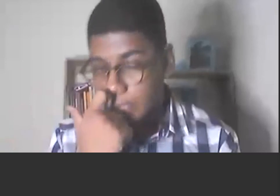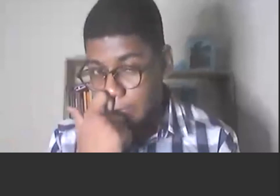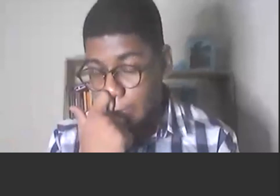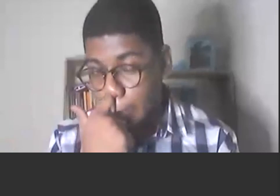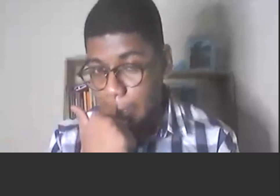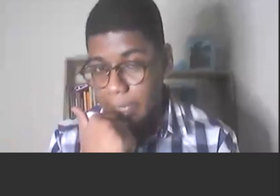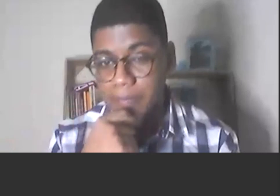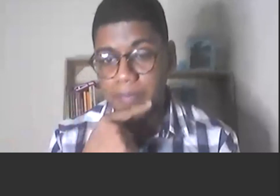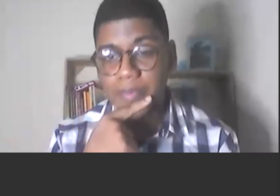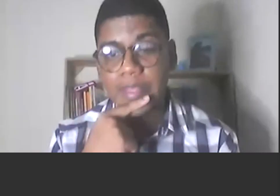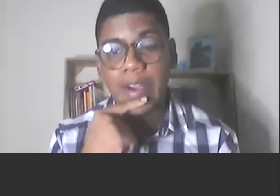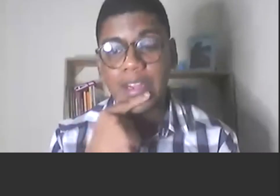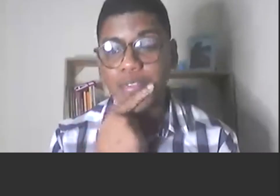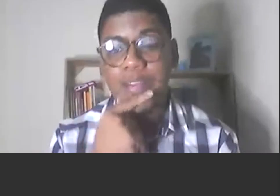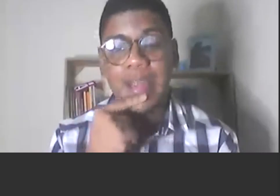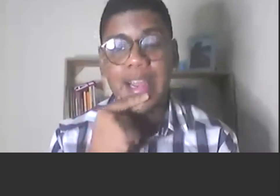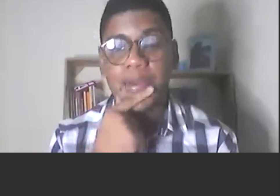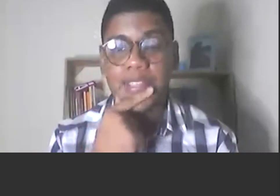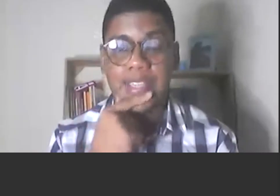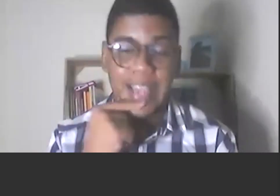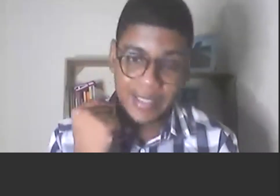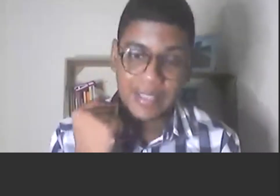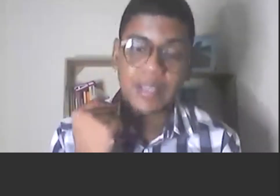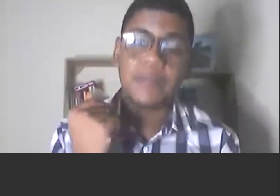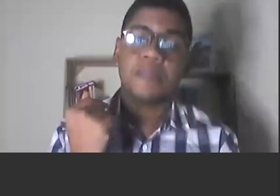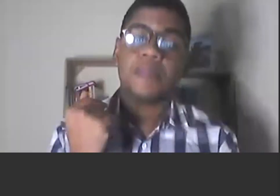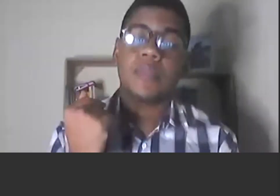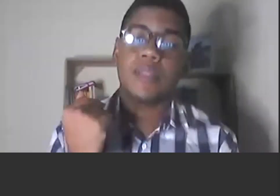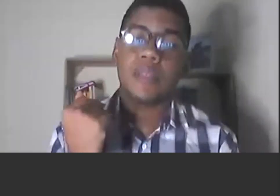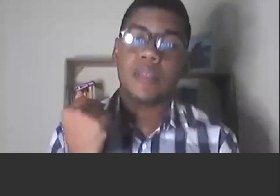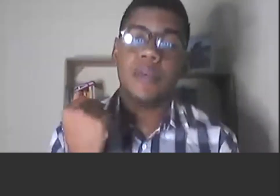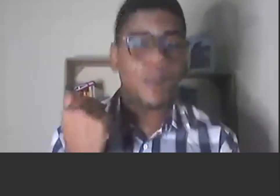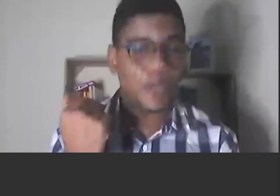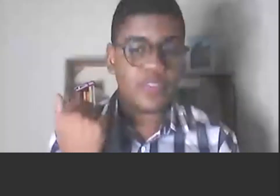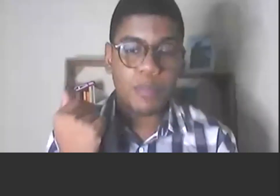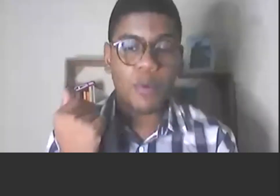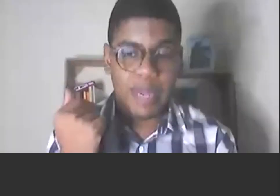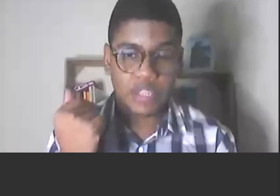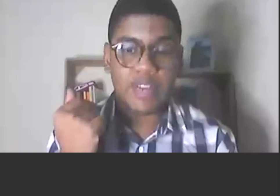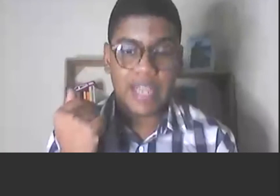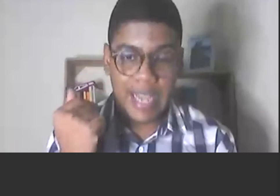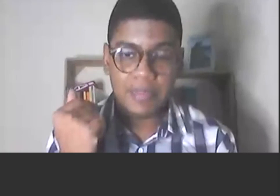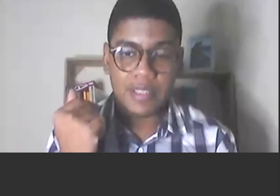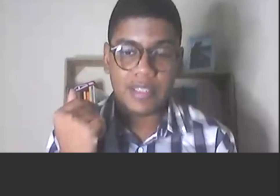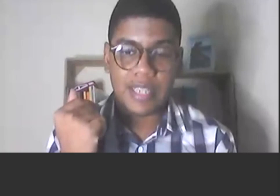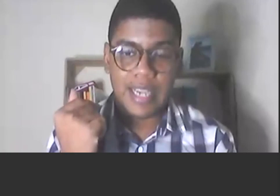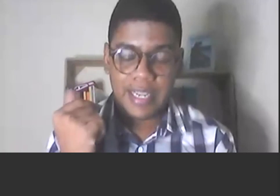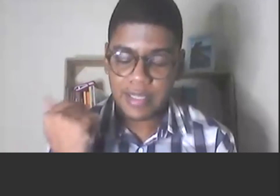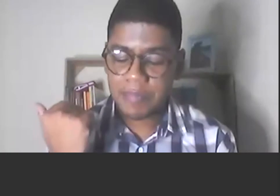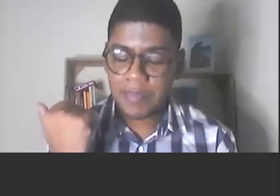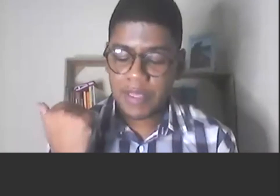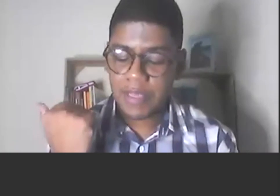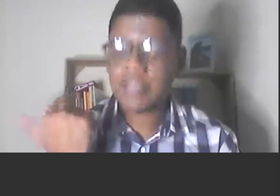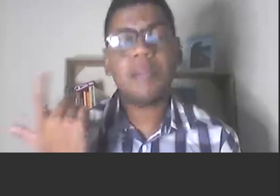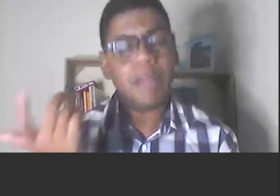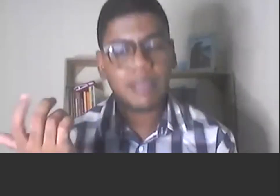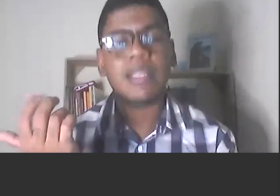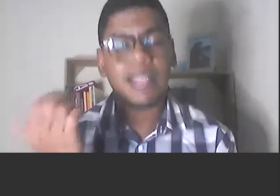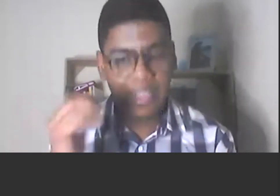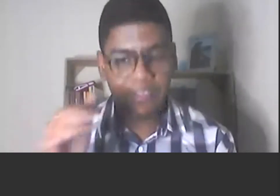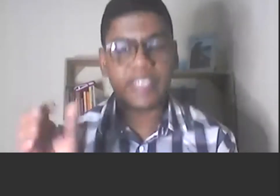fazer? E na hora que eu for trabalhar os sinais, eu posso fazer um pouco mais devagar esses sinais